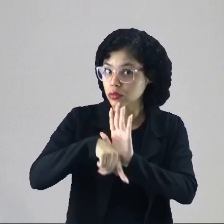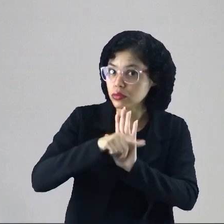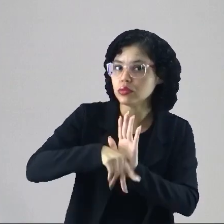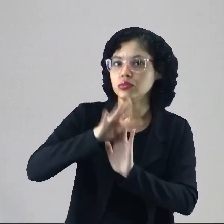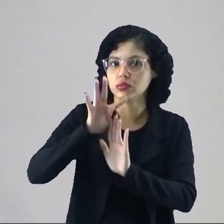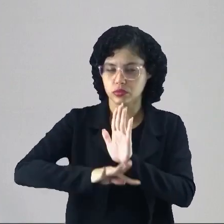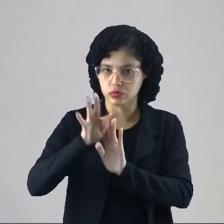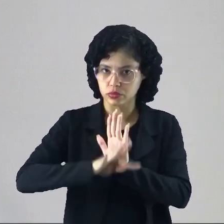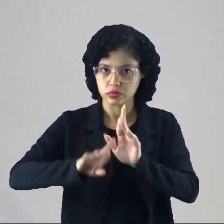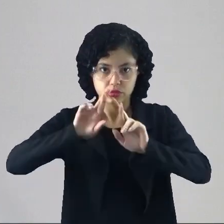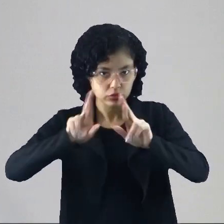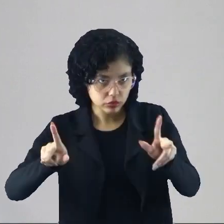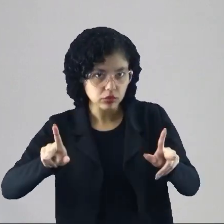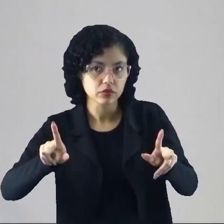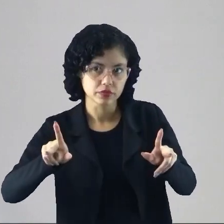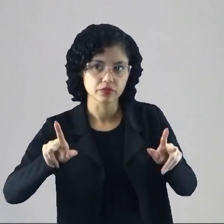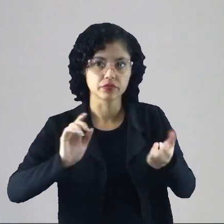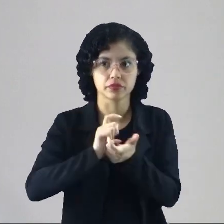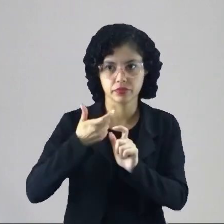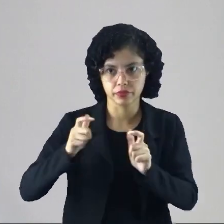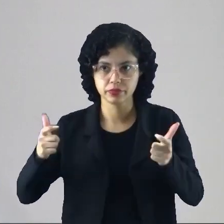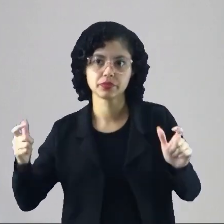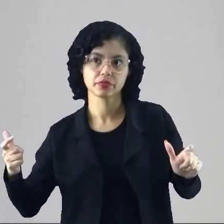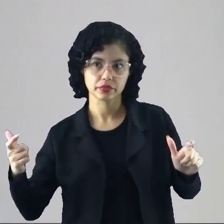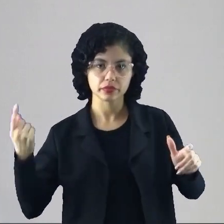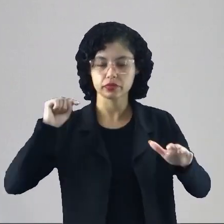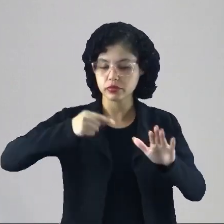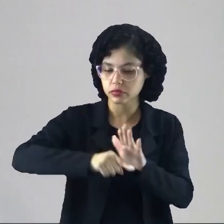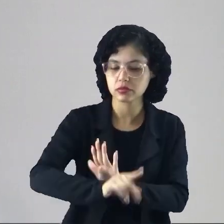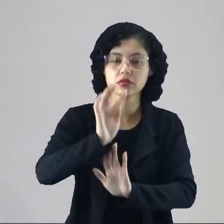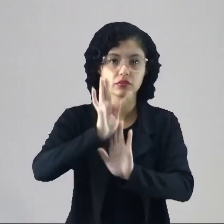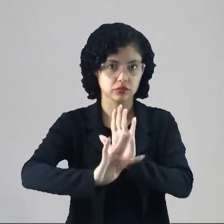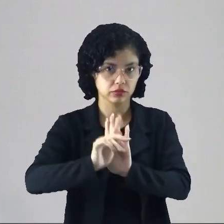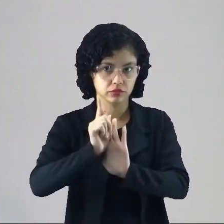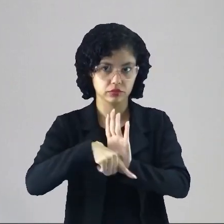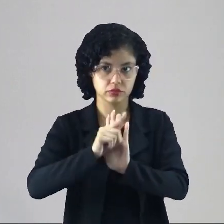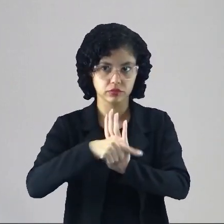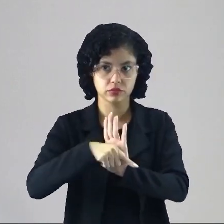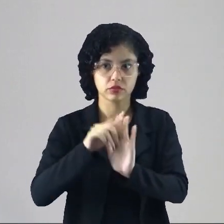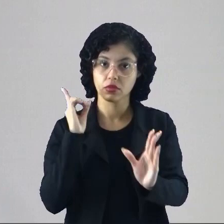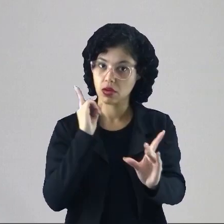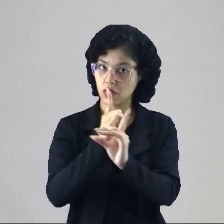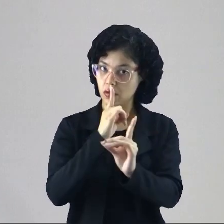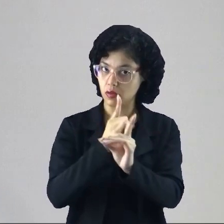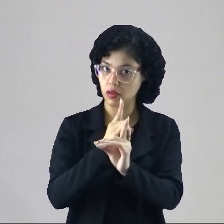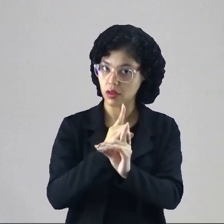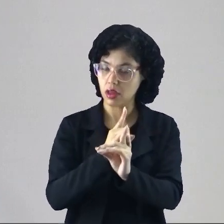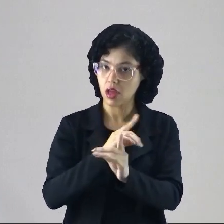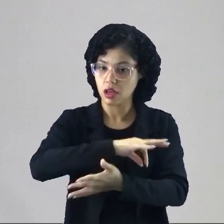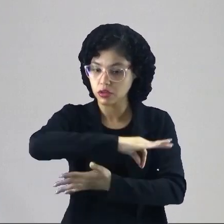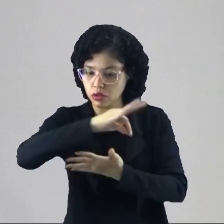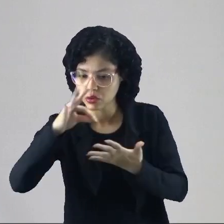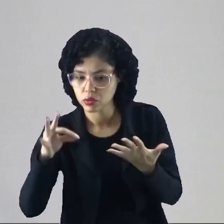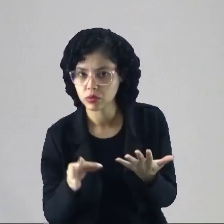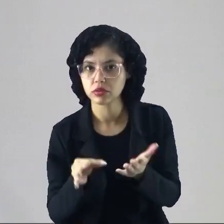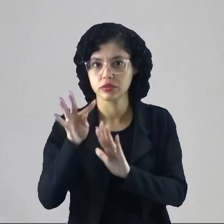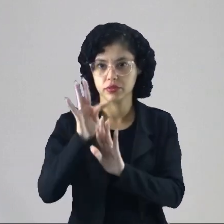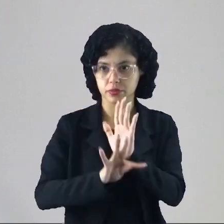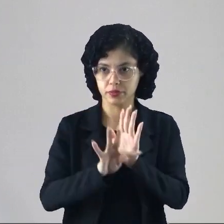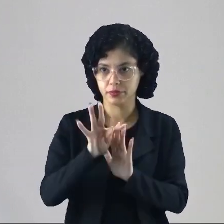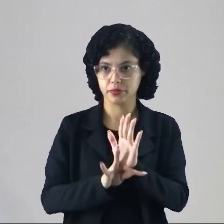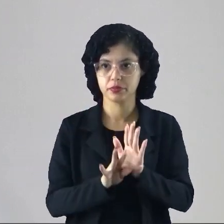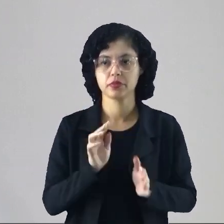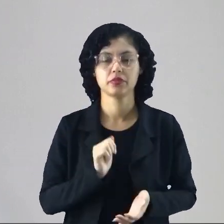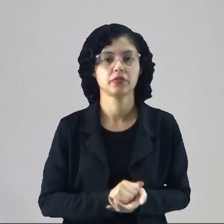gênero textual gênero textual já é algo maior né que dentro do gênero nós vamos encontrar as tipologias Ok